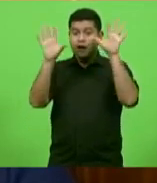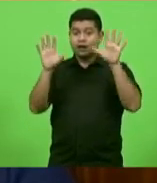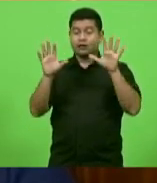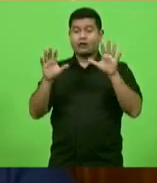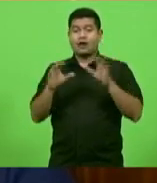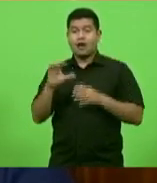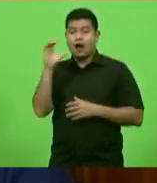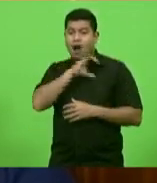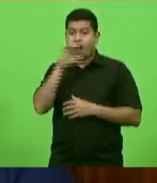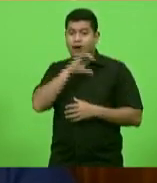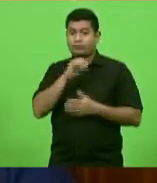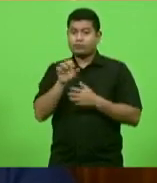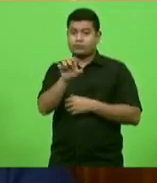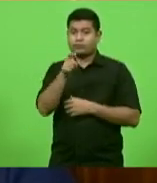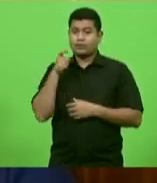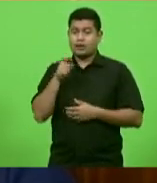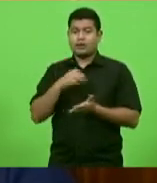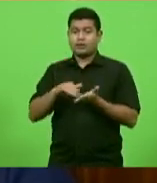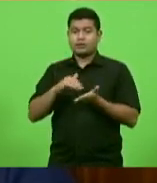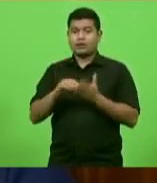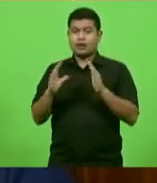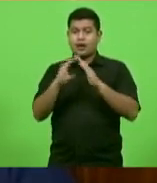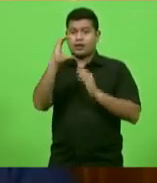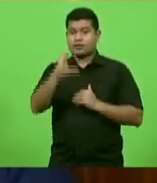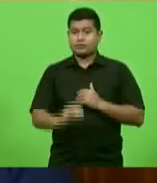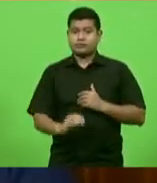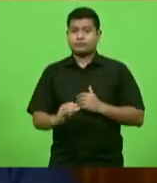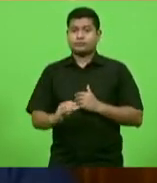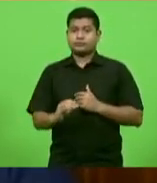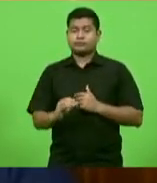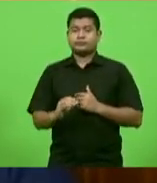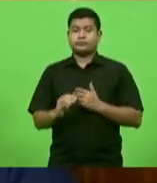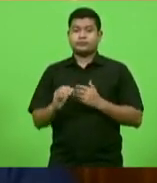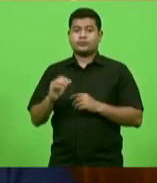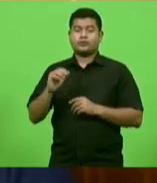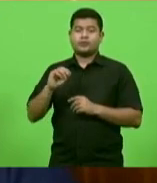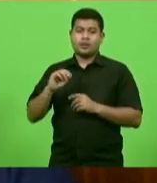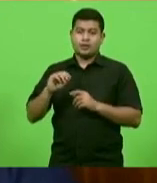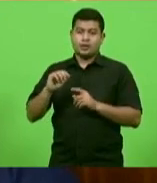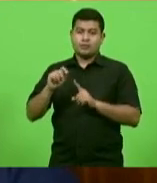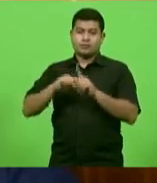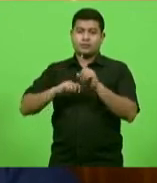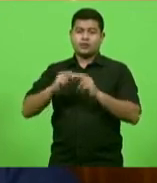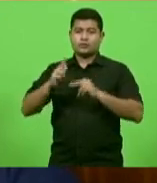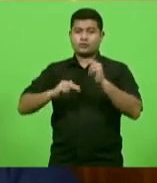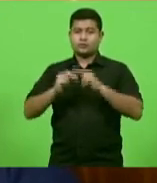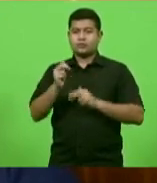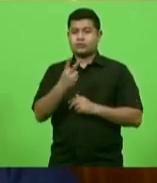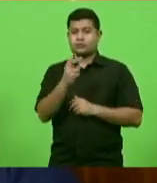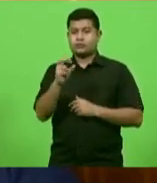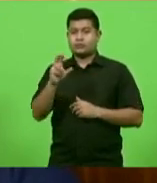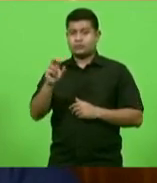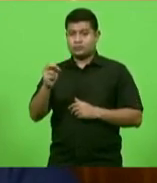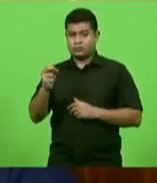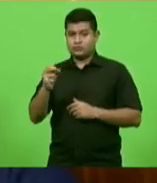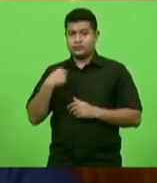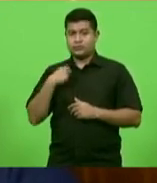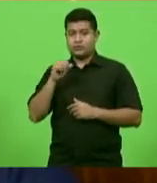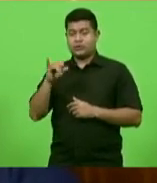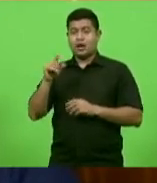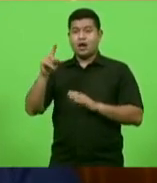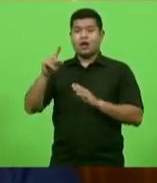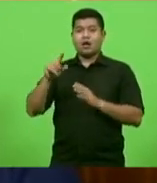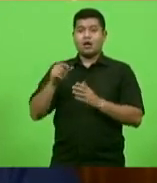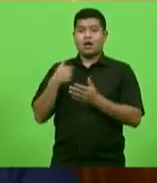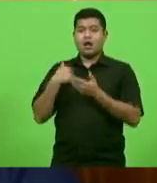passagem relâmpago do também ex-secretário da Casa Civil, em junho de 2020, se foi exonerado o